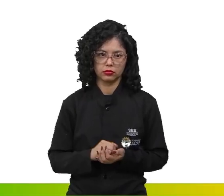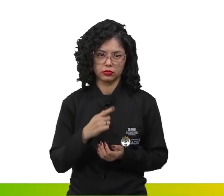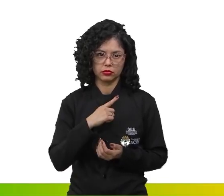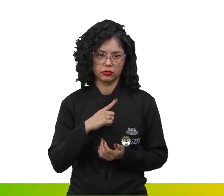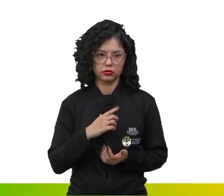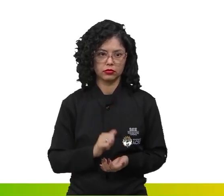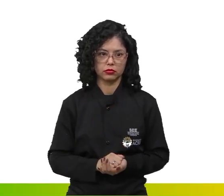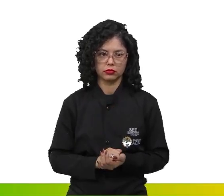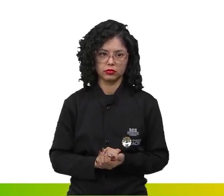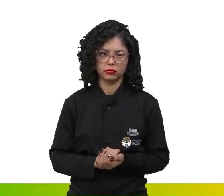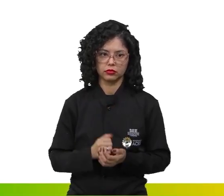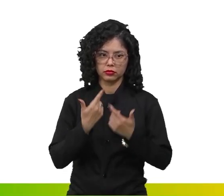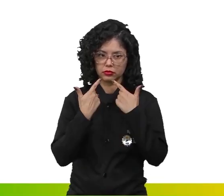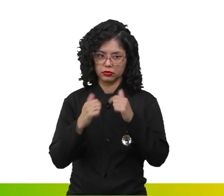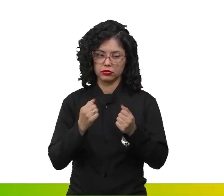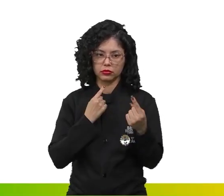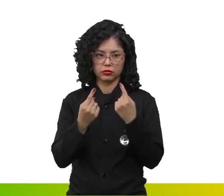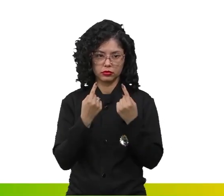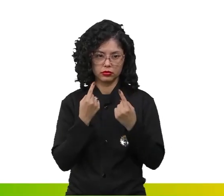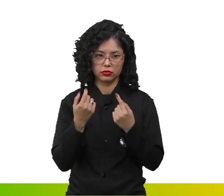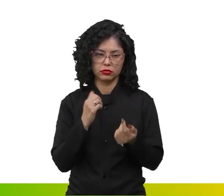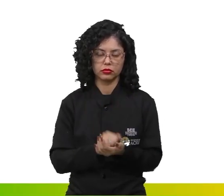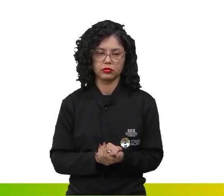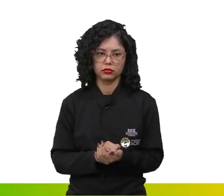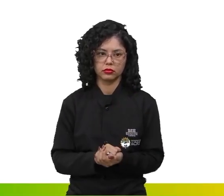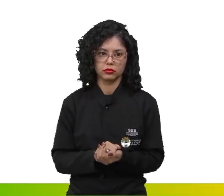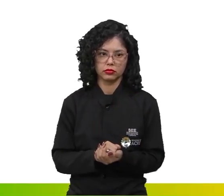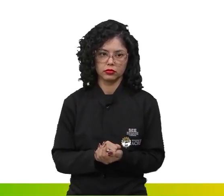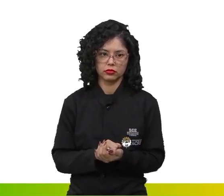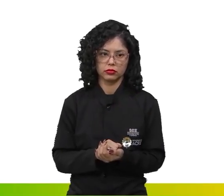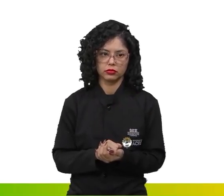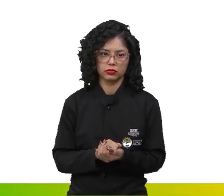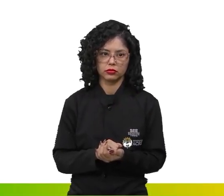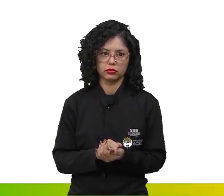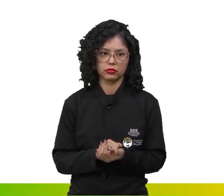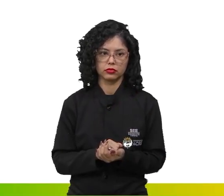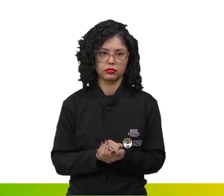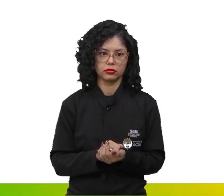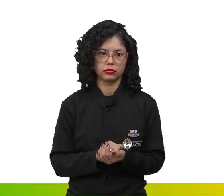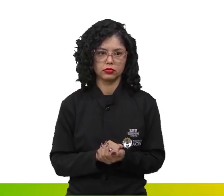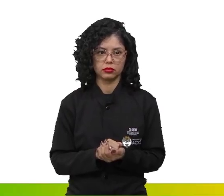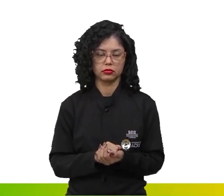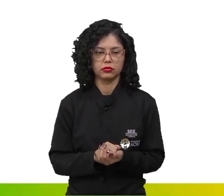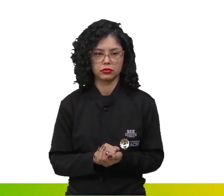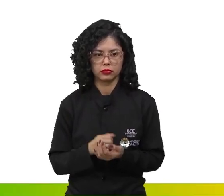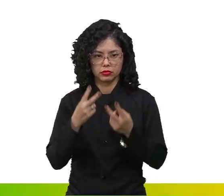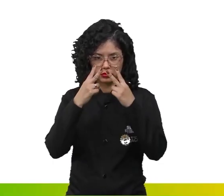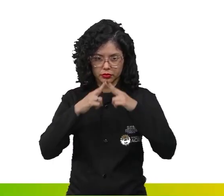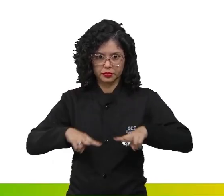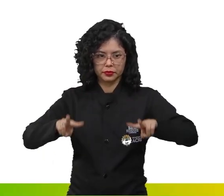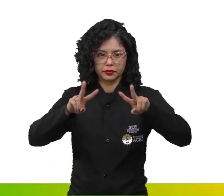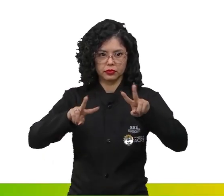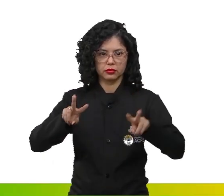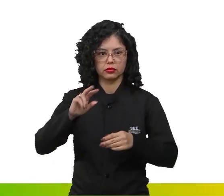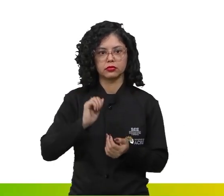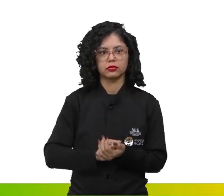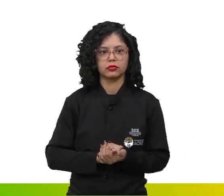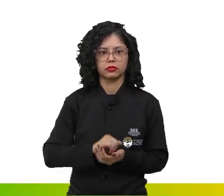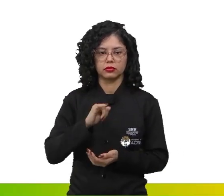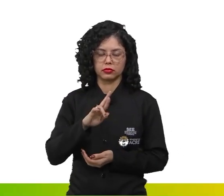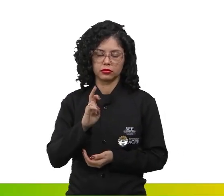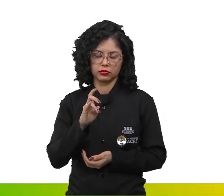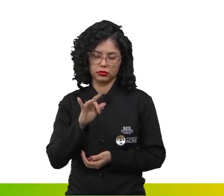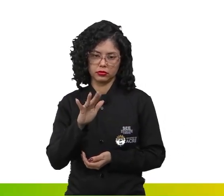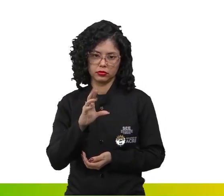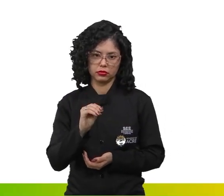tenho recursos linguísticos discursivos, obviamente, recursos visuais,